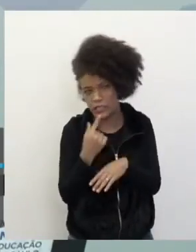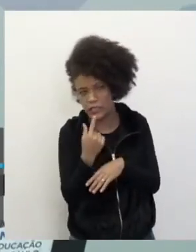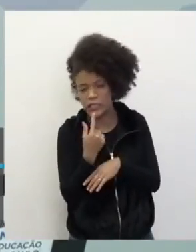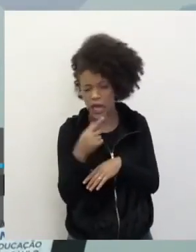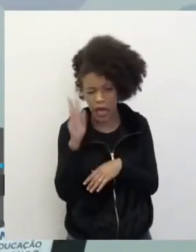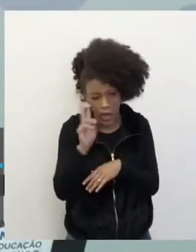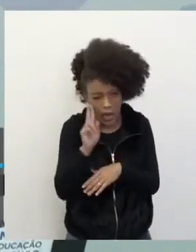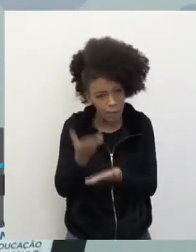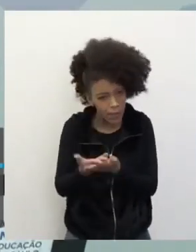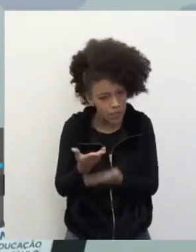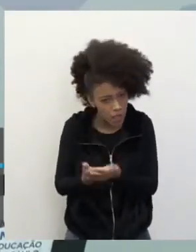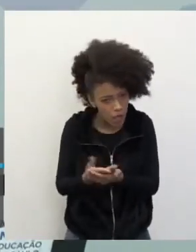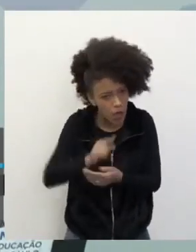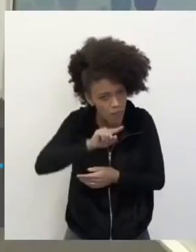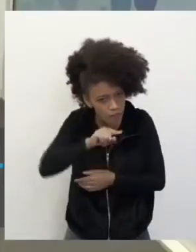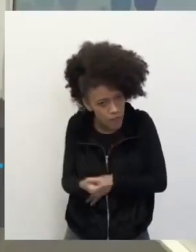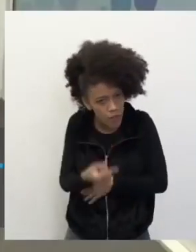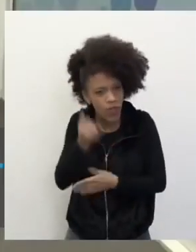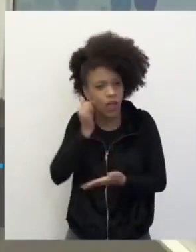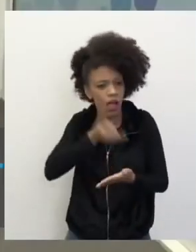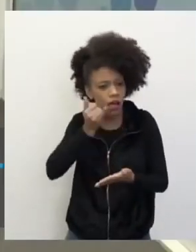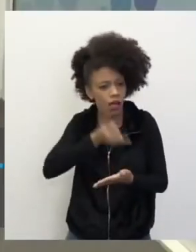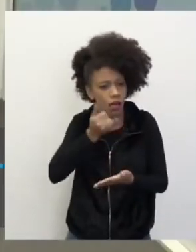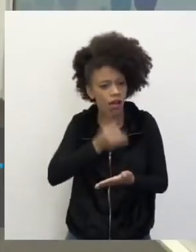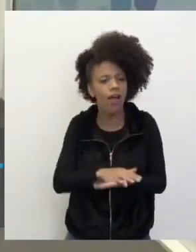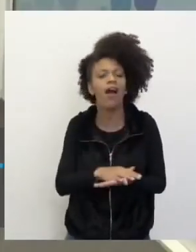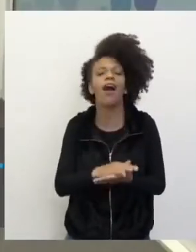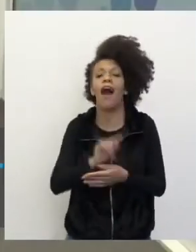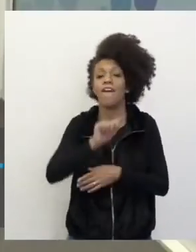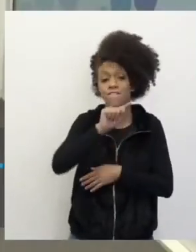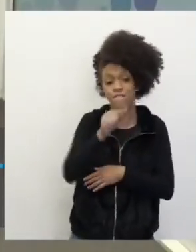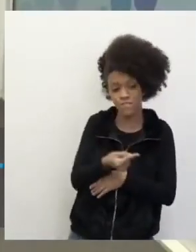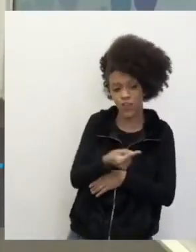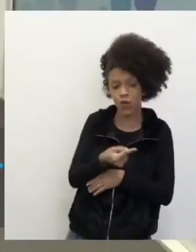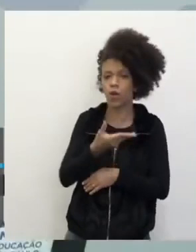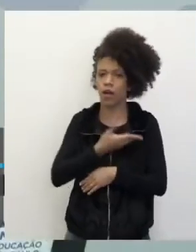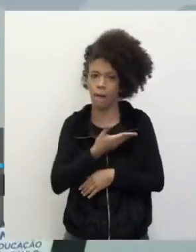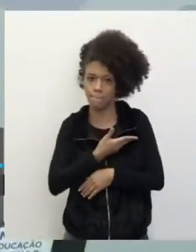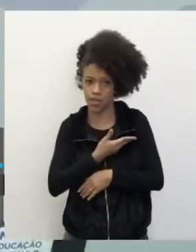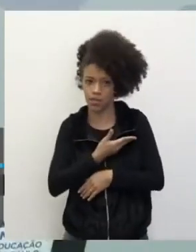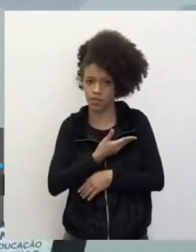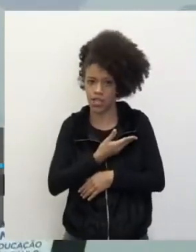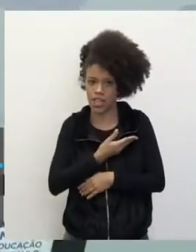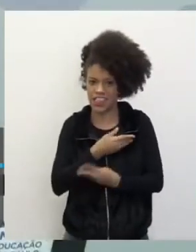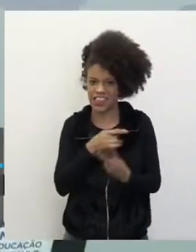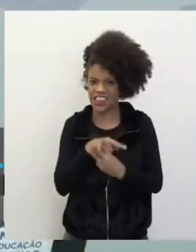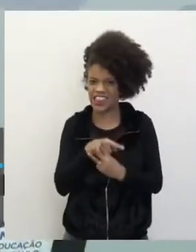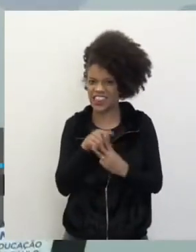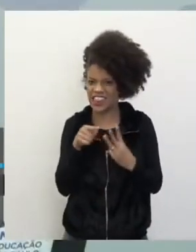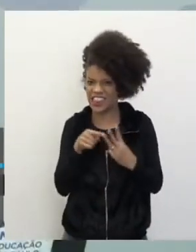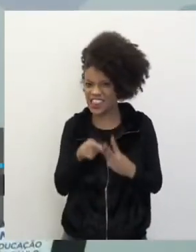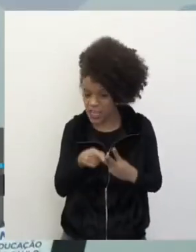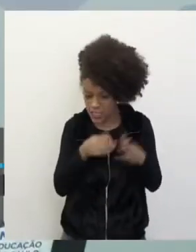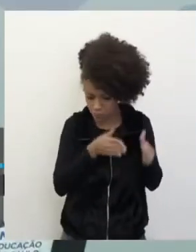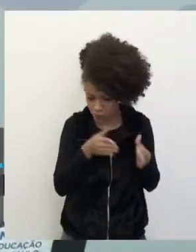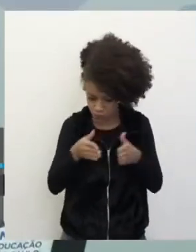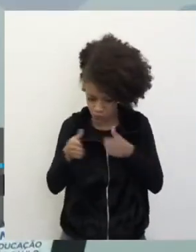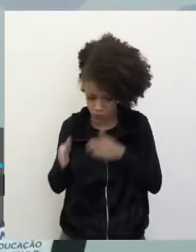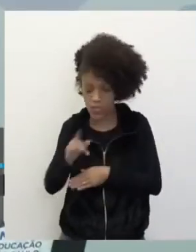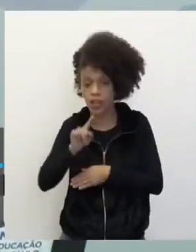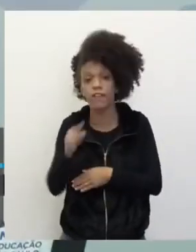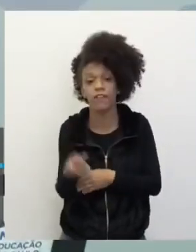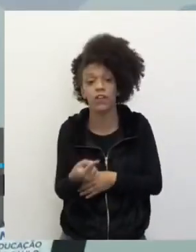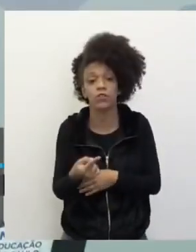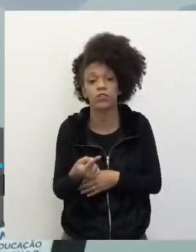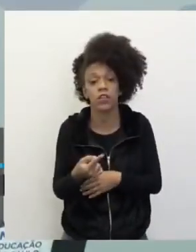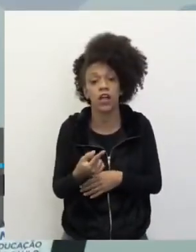gente leu o conto do professor Mauro, lá lembra que a gente falou a vírgula é nossa amiga? A gente estudou 3 partes da vírgula.